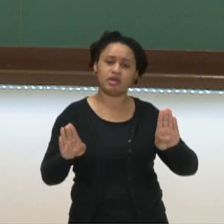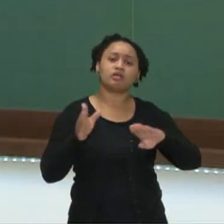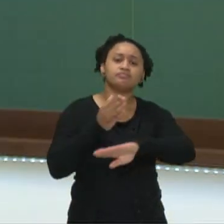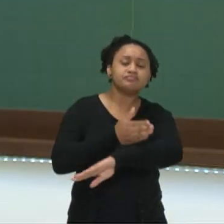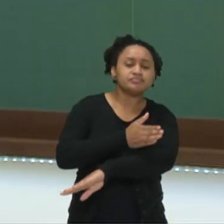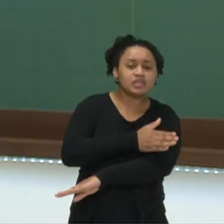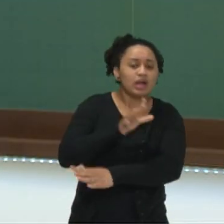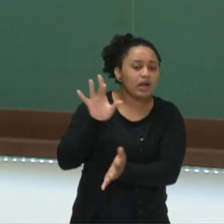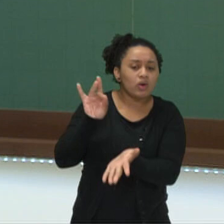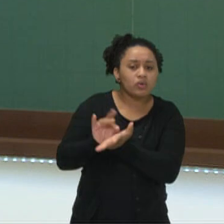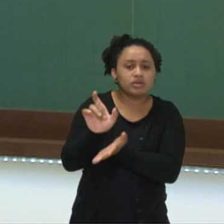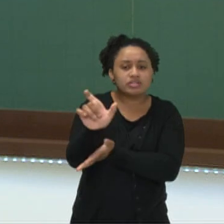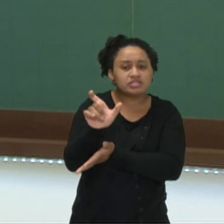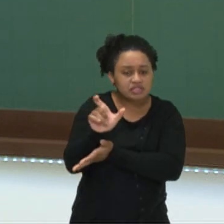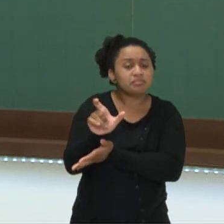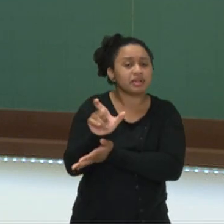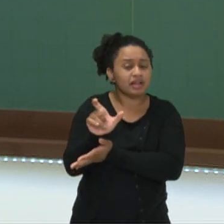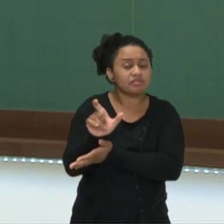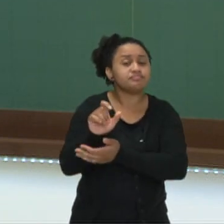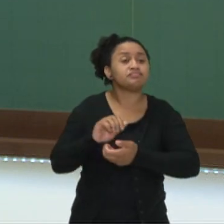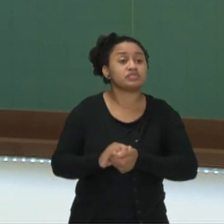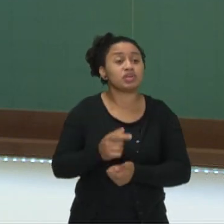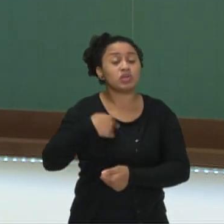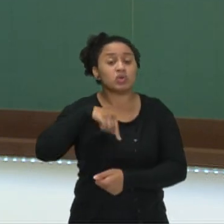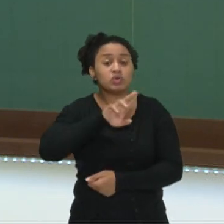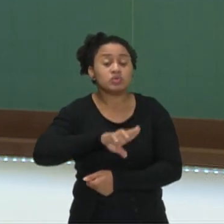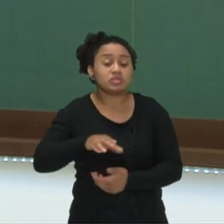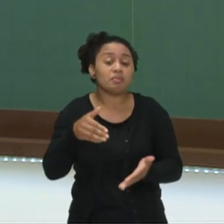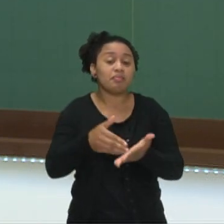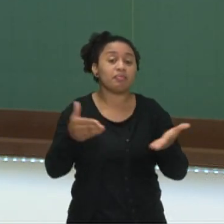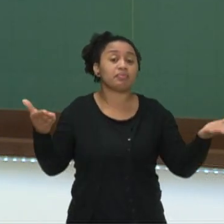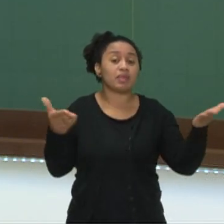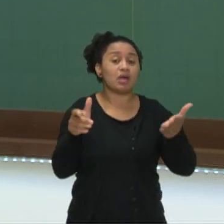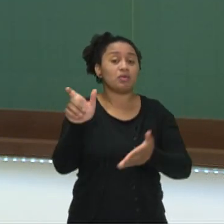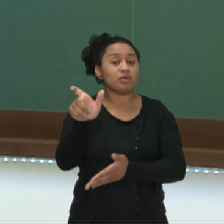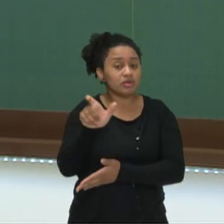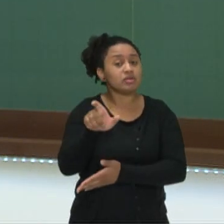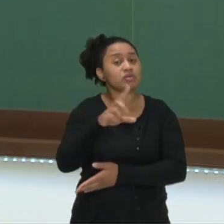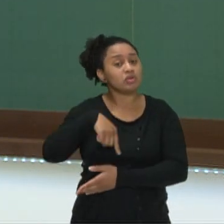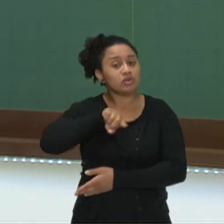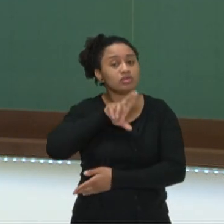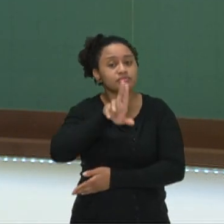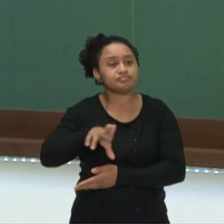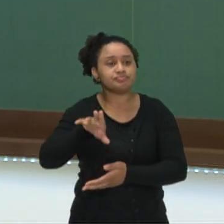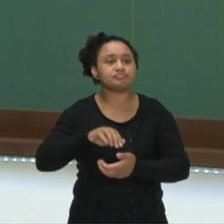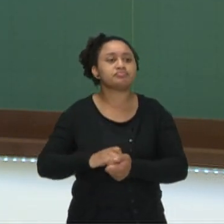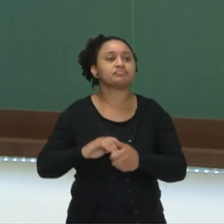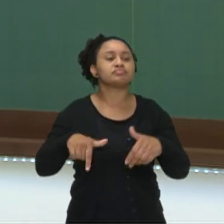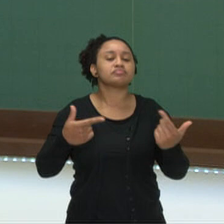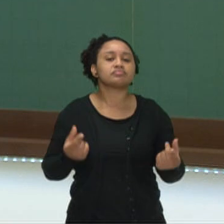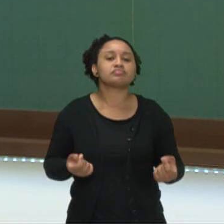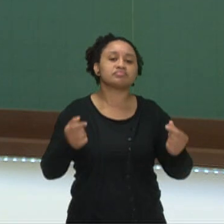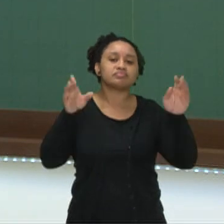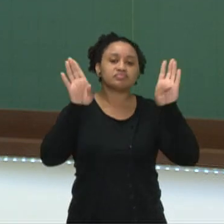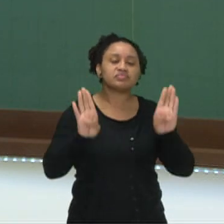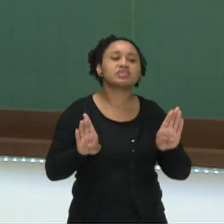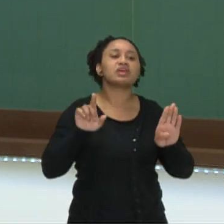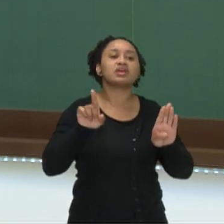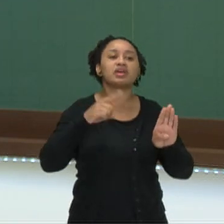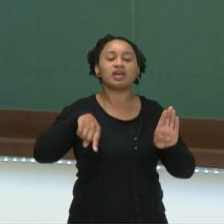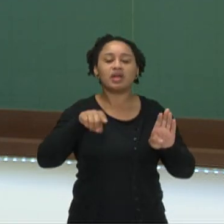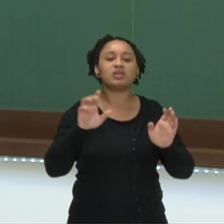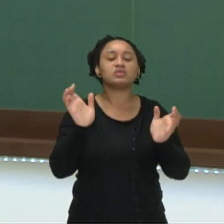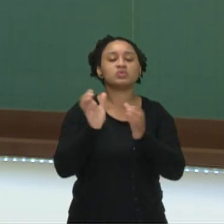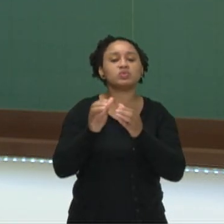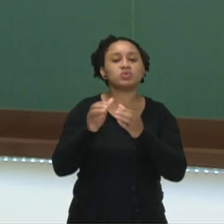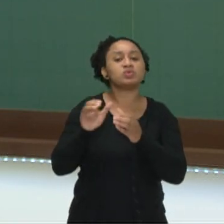A origem da palavra burguesia que a gente usa até os dias de hoje, né? Então os burgueses, eles fazem parte de um novo